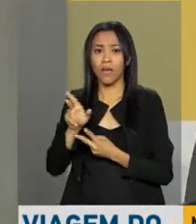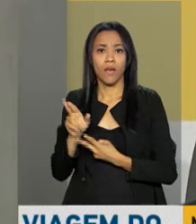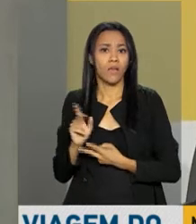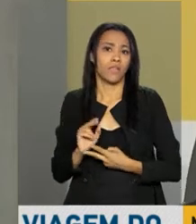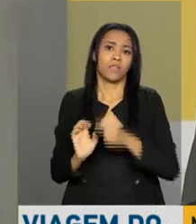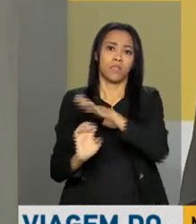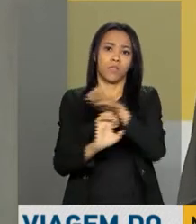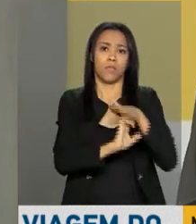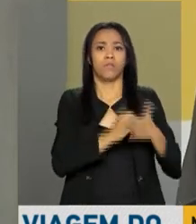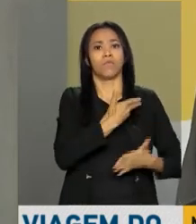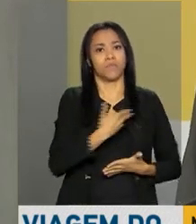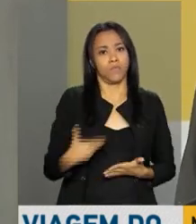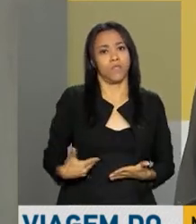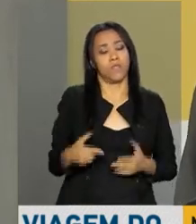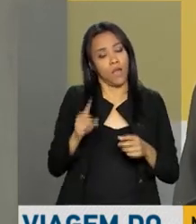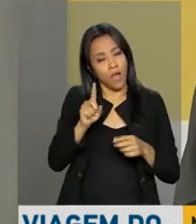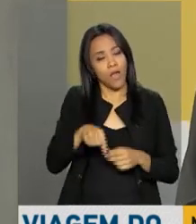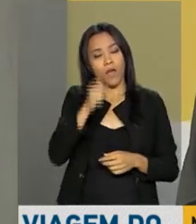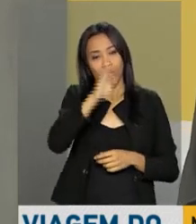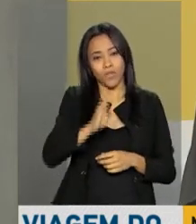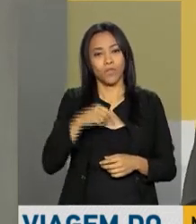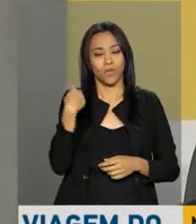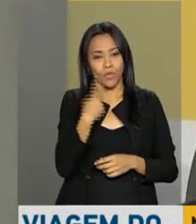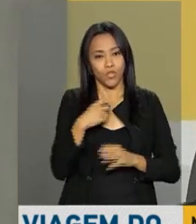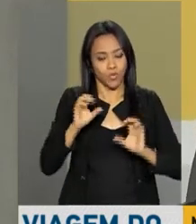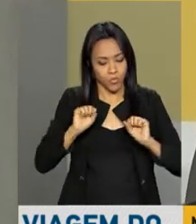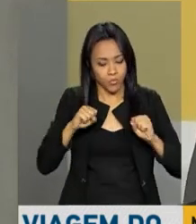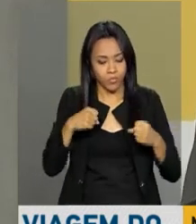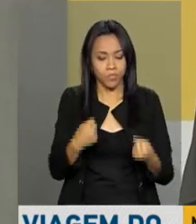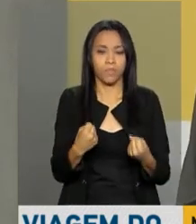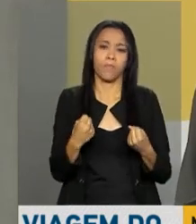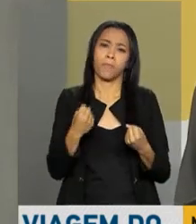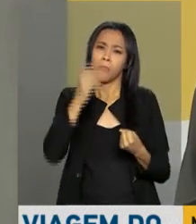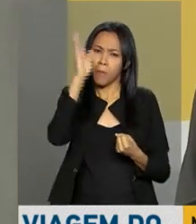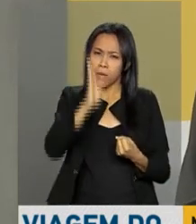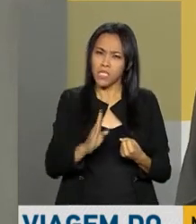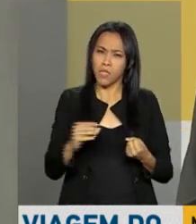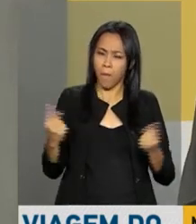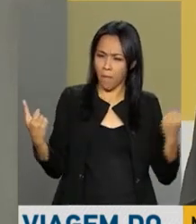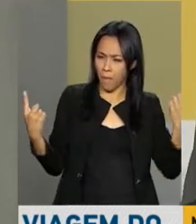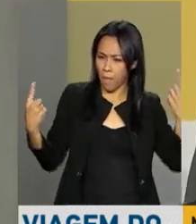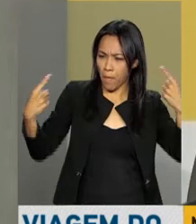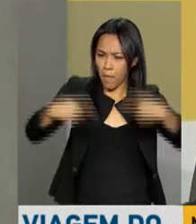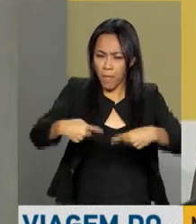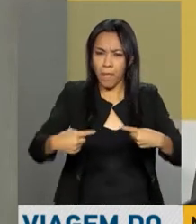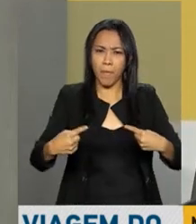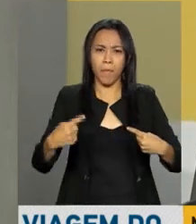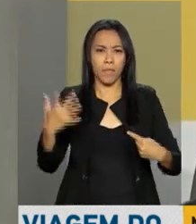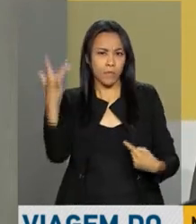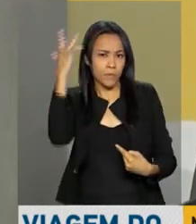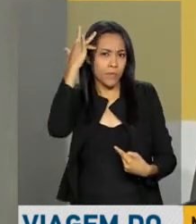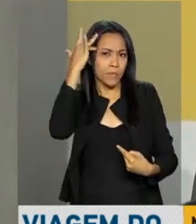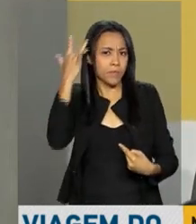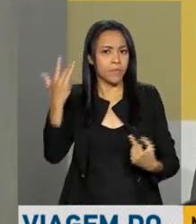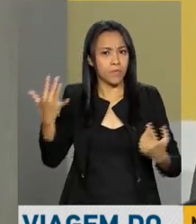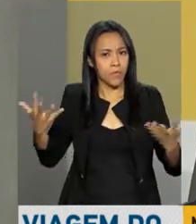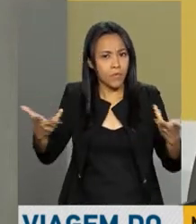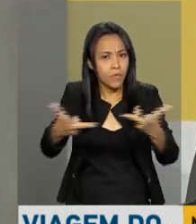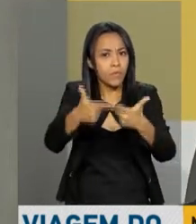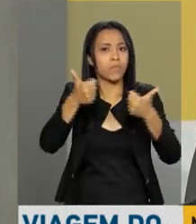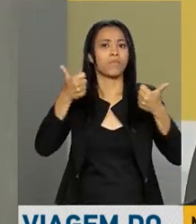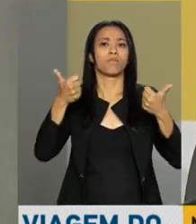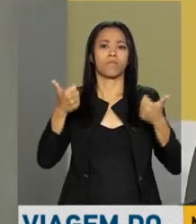é o brasil que nós estamos construindo um brasil mais competitivo mais eficiente brasil mais